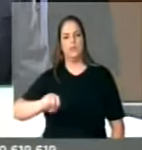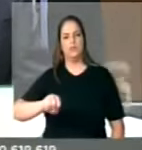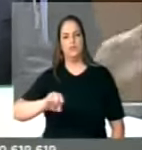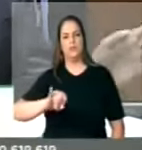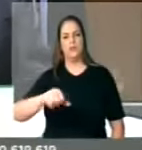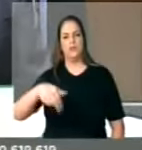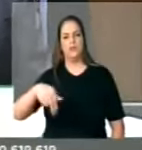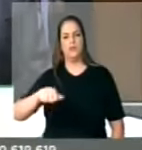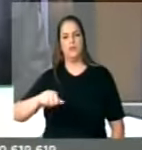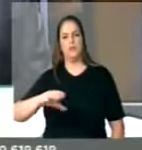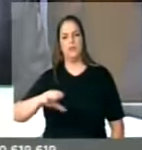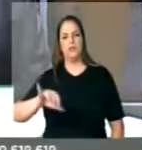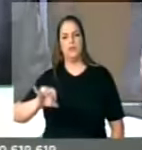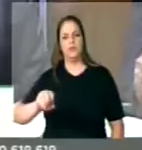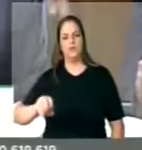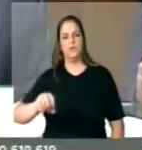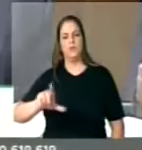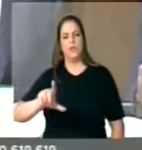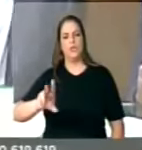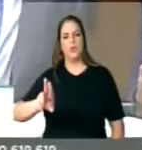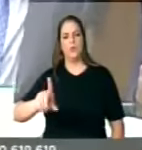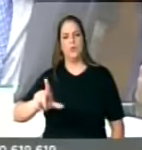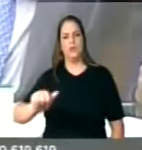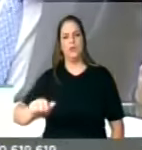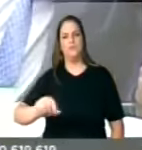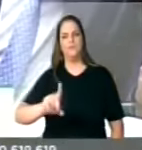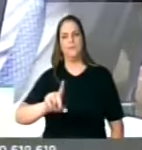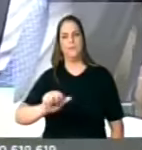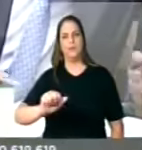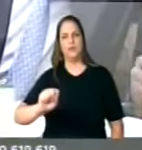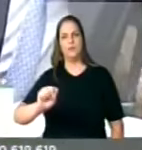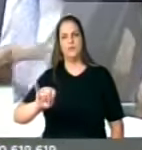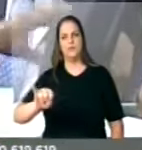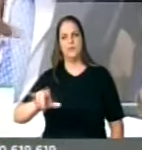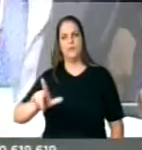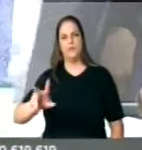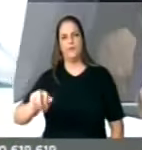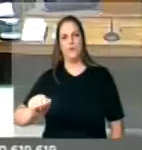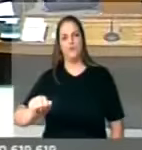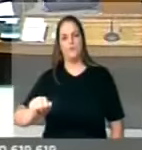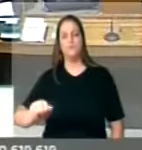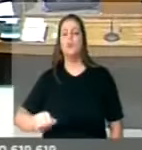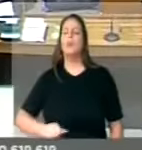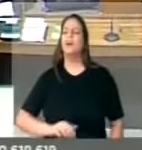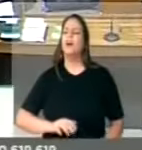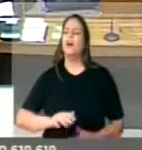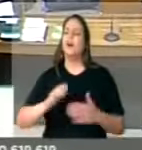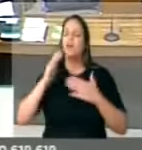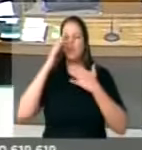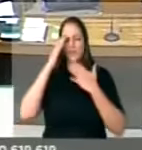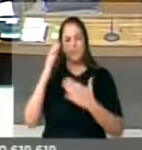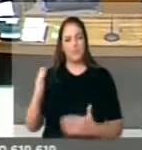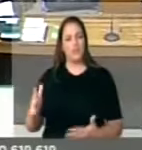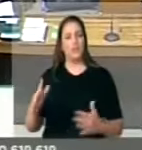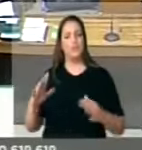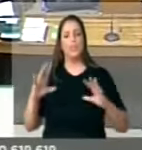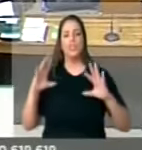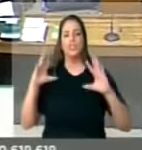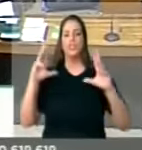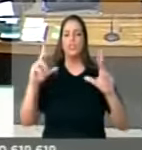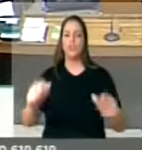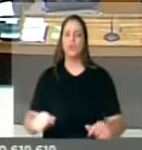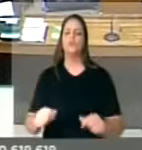agradece a todos aqueles que buscaram orar, que buscaram fazer com que chegasse uma